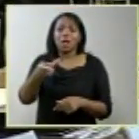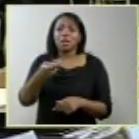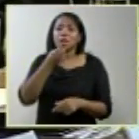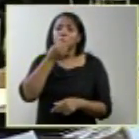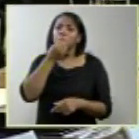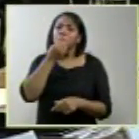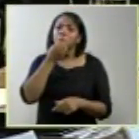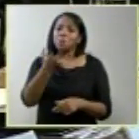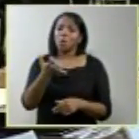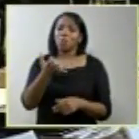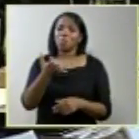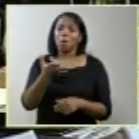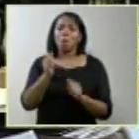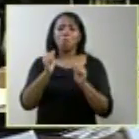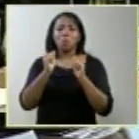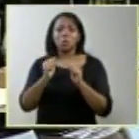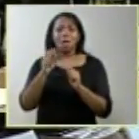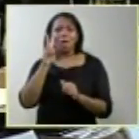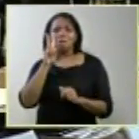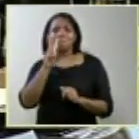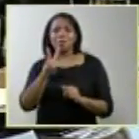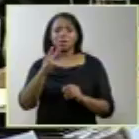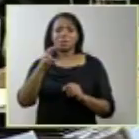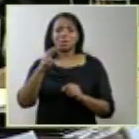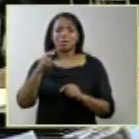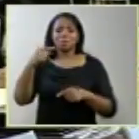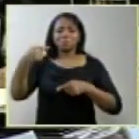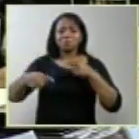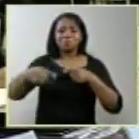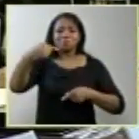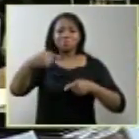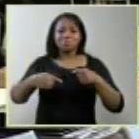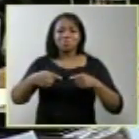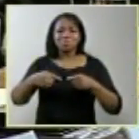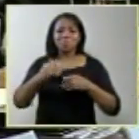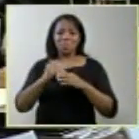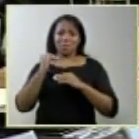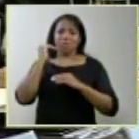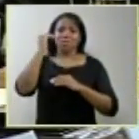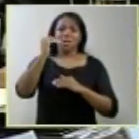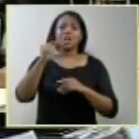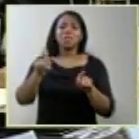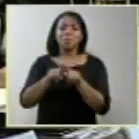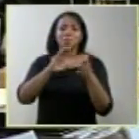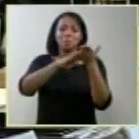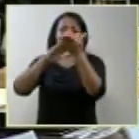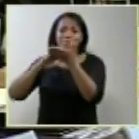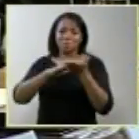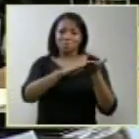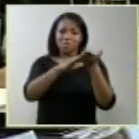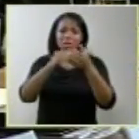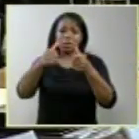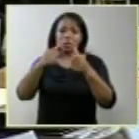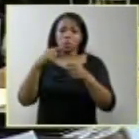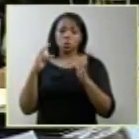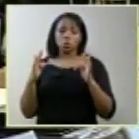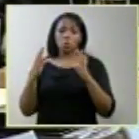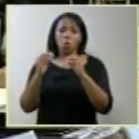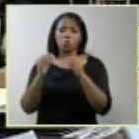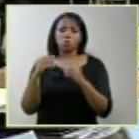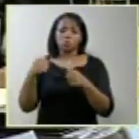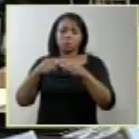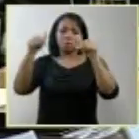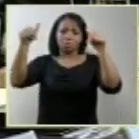satisfação de poder ver um debate em tão alto nível. Gostaria também de saudar os parlamentares aqui presentes, deputado